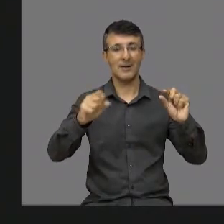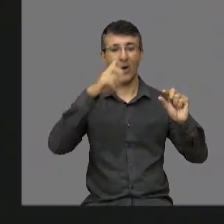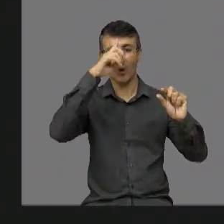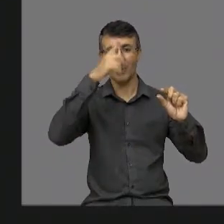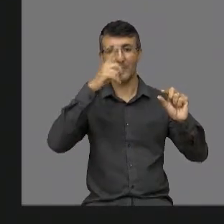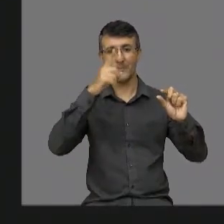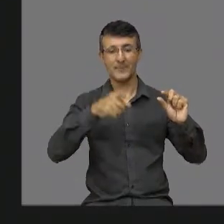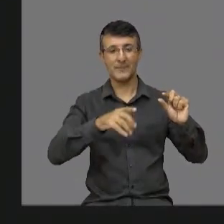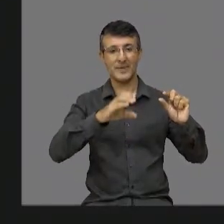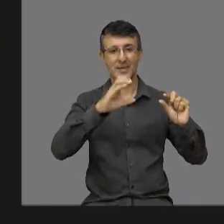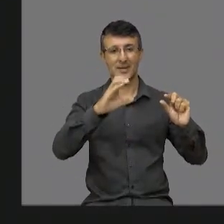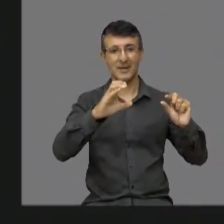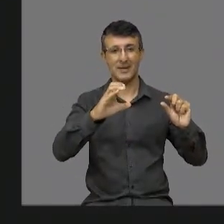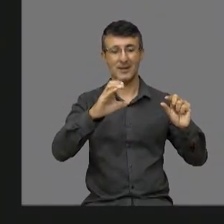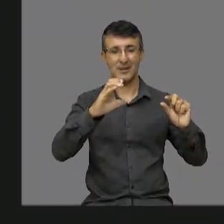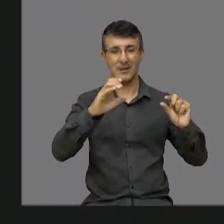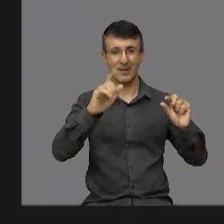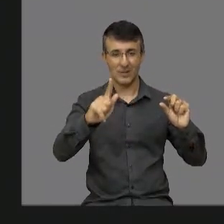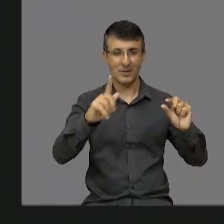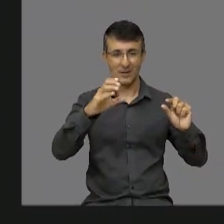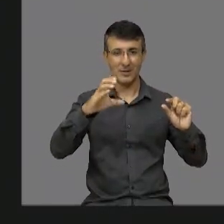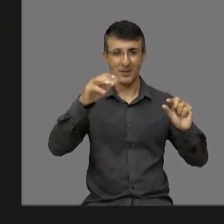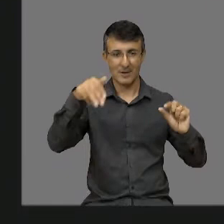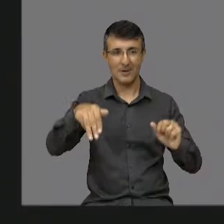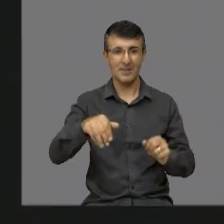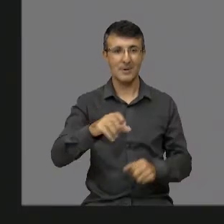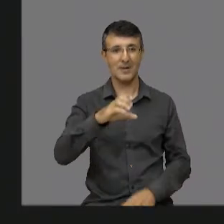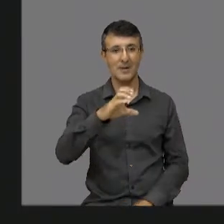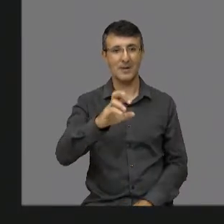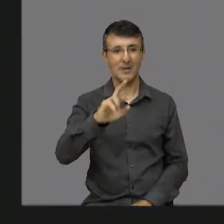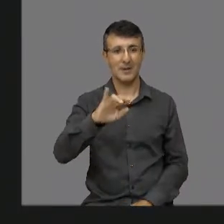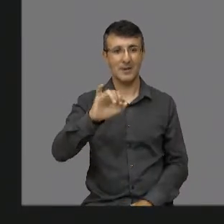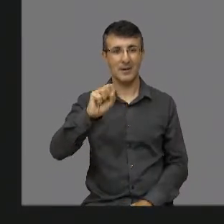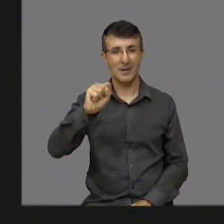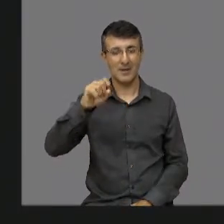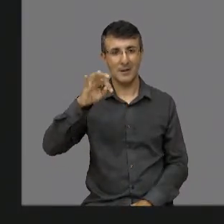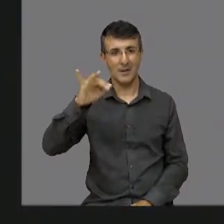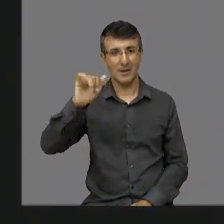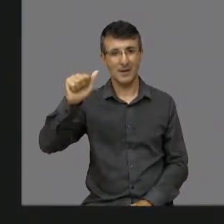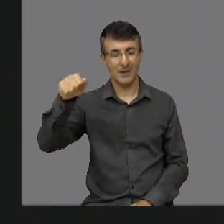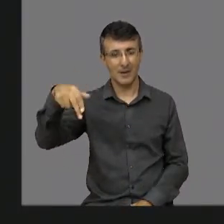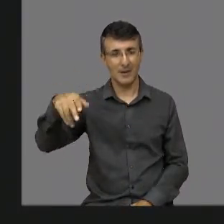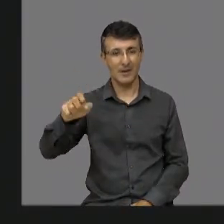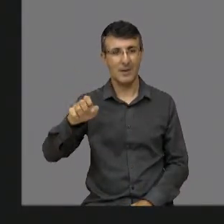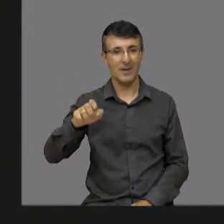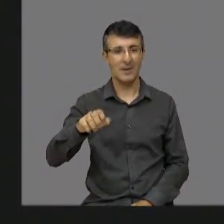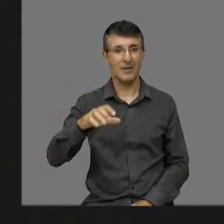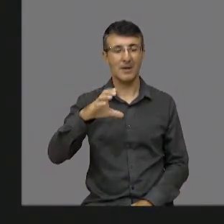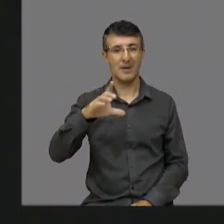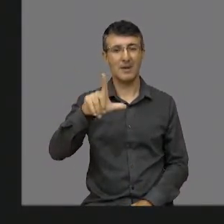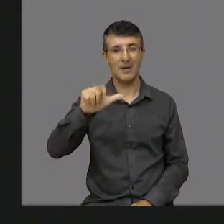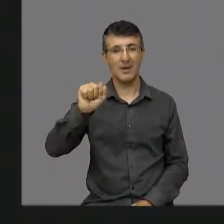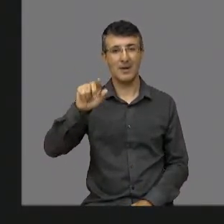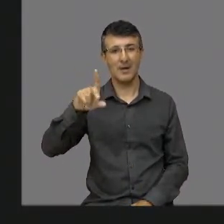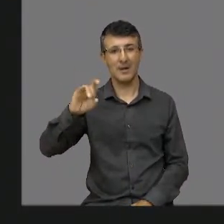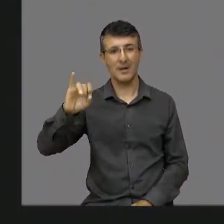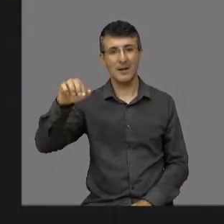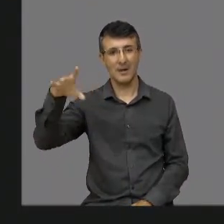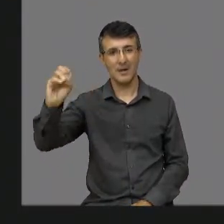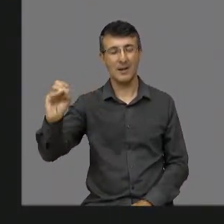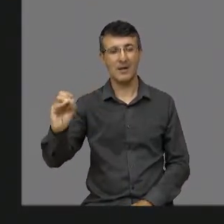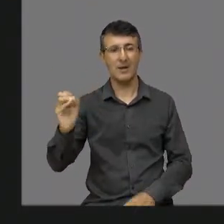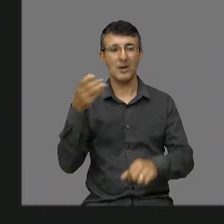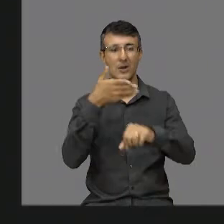da GCM de São José dos Campos, Cristiane Claudino Lobo, é mais conhecida como Cris da Guarda. Ingressou na